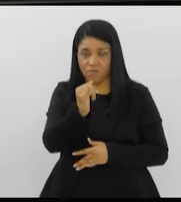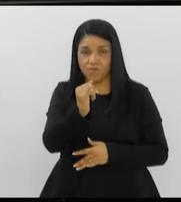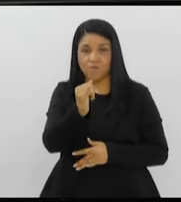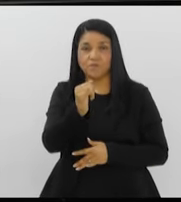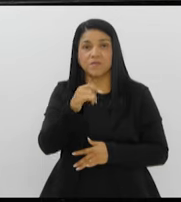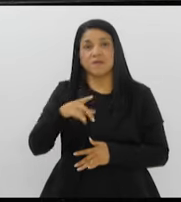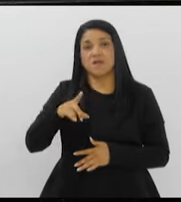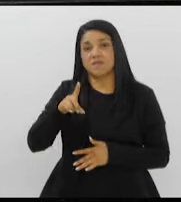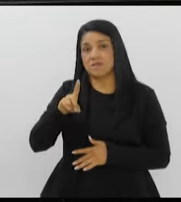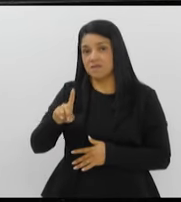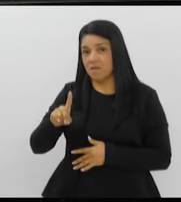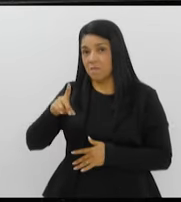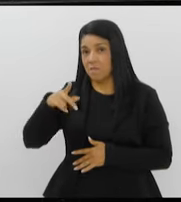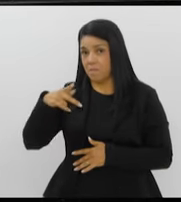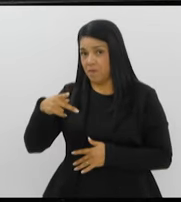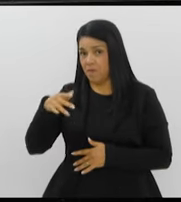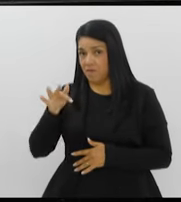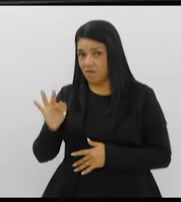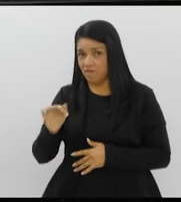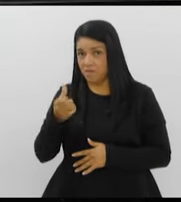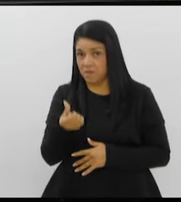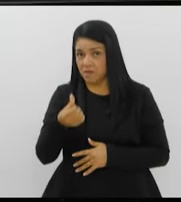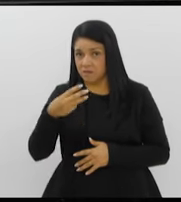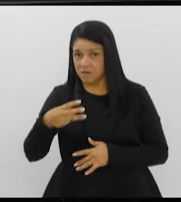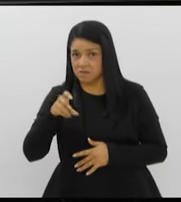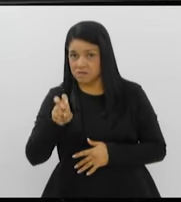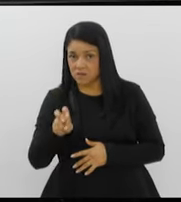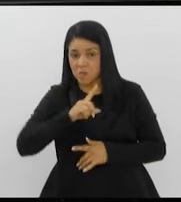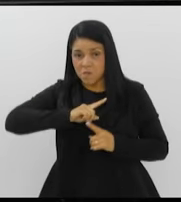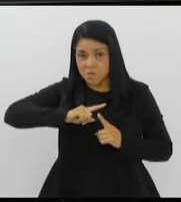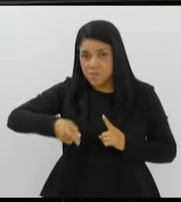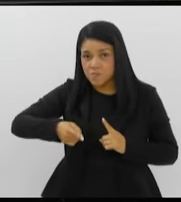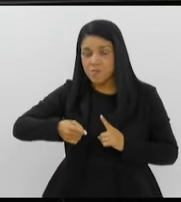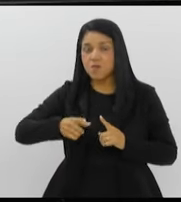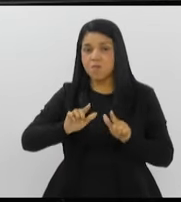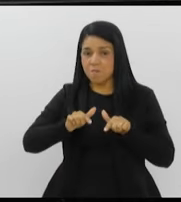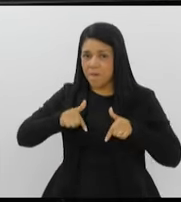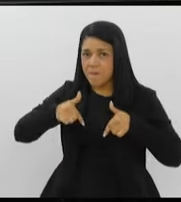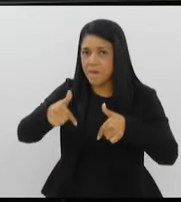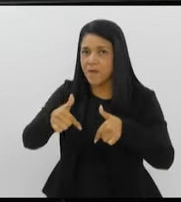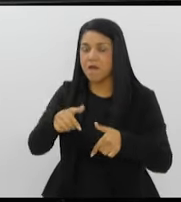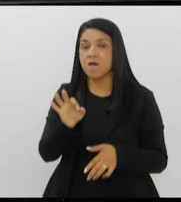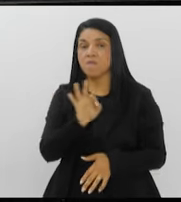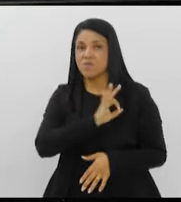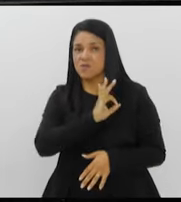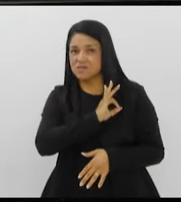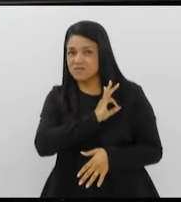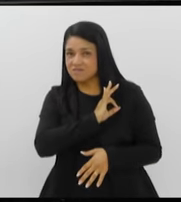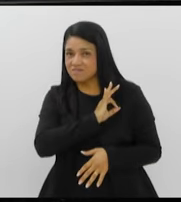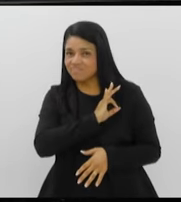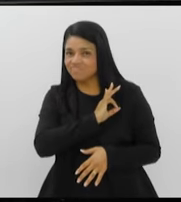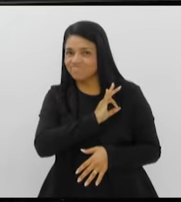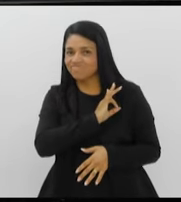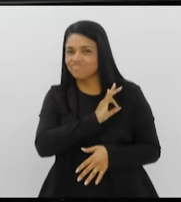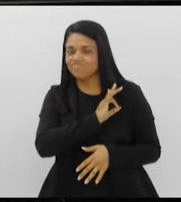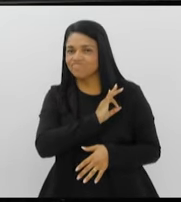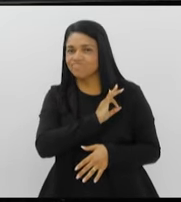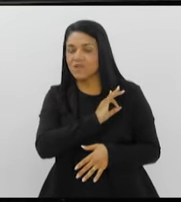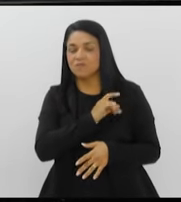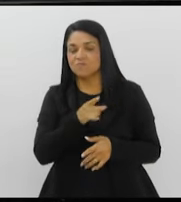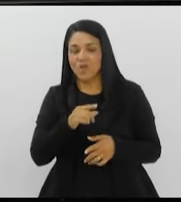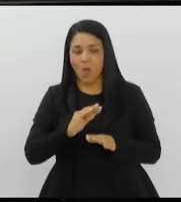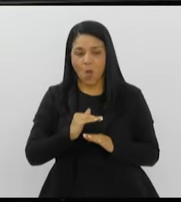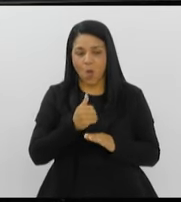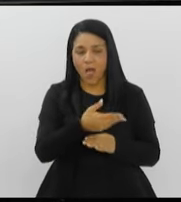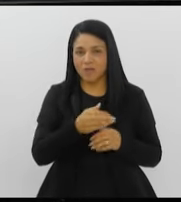a DPF 635, ao proibir as operações policiais, não está ao lado de